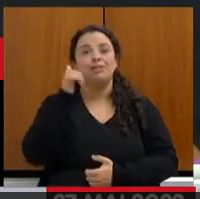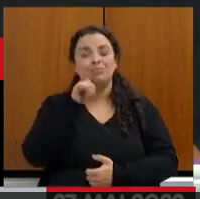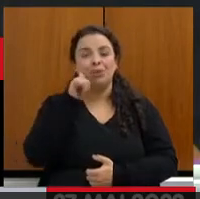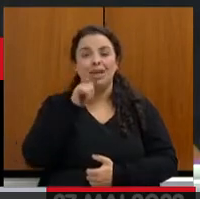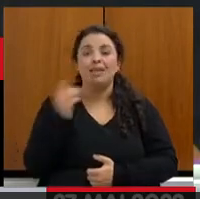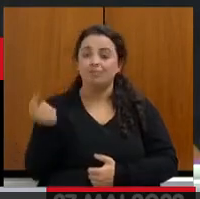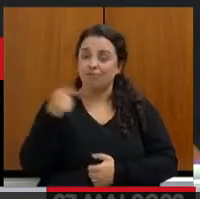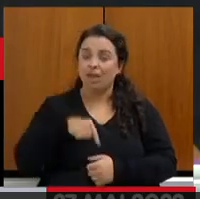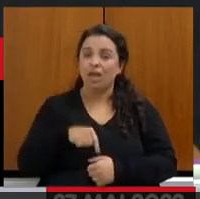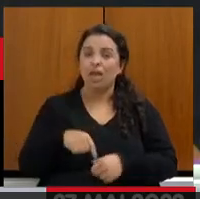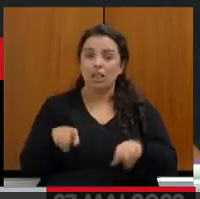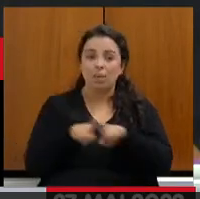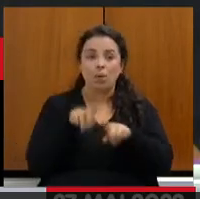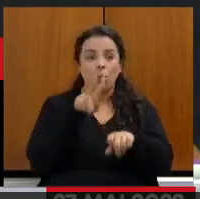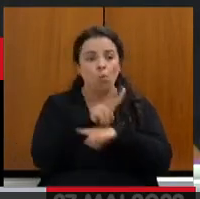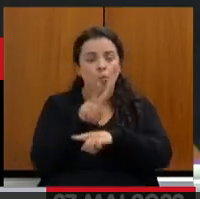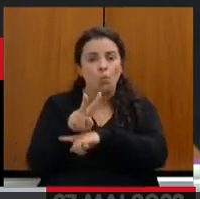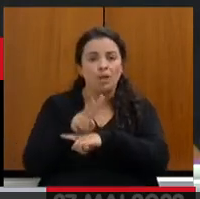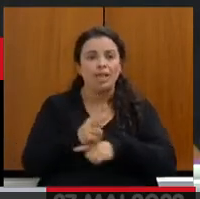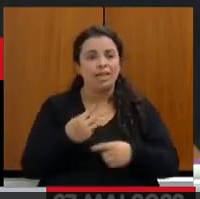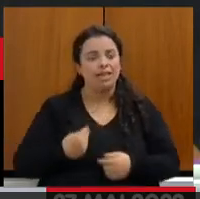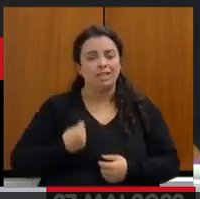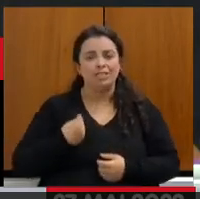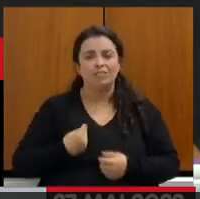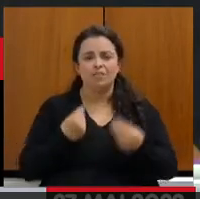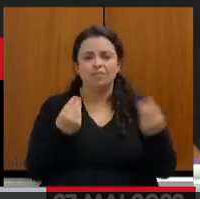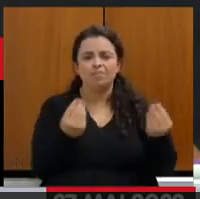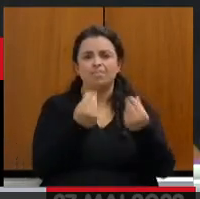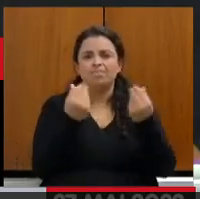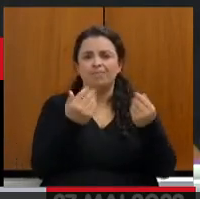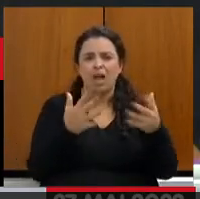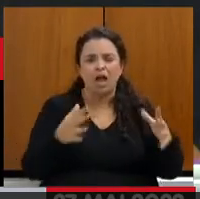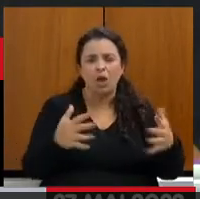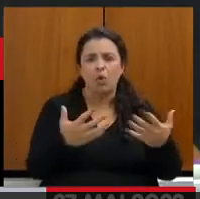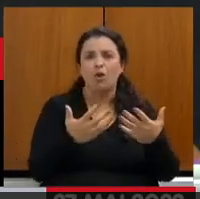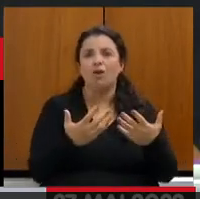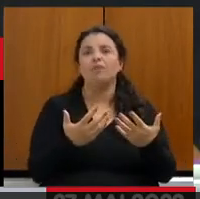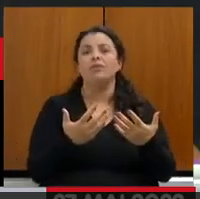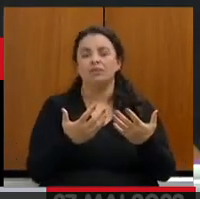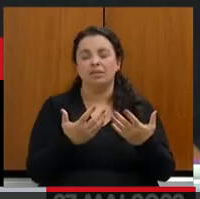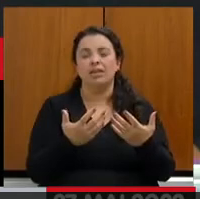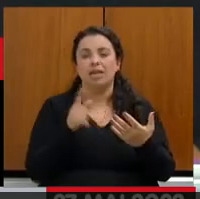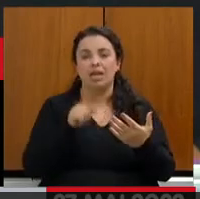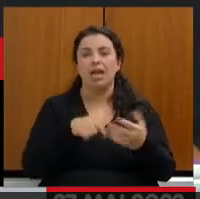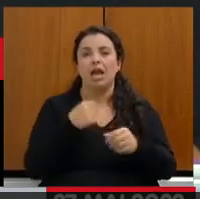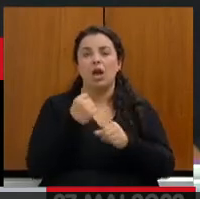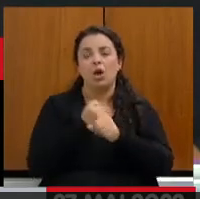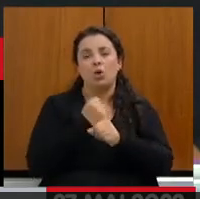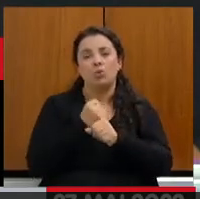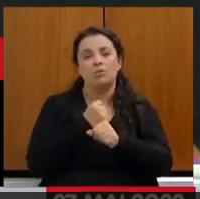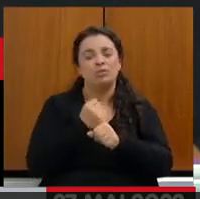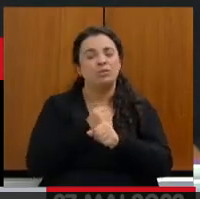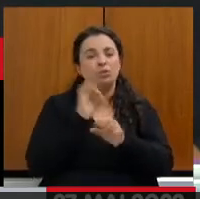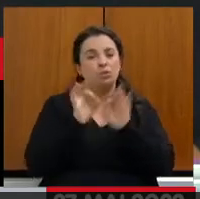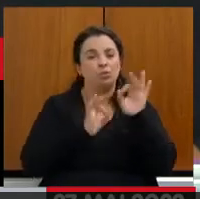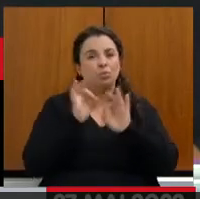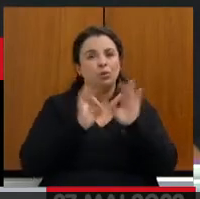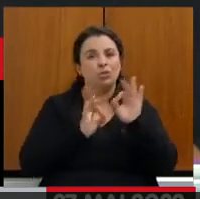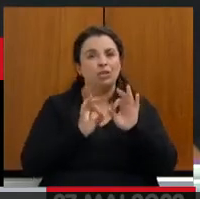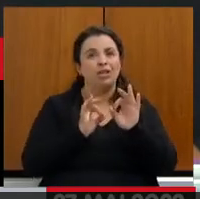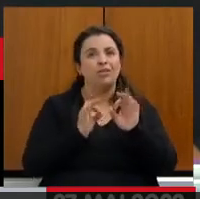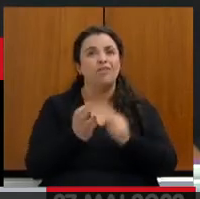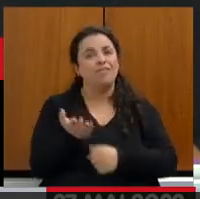o cuidado com a vida com as vidas que é a construção daquele que a gente acredita do projeto Bem Viver então